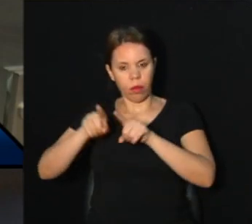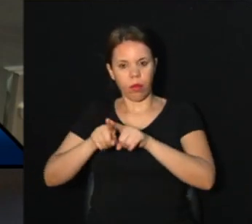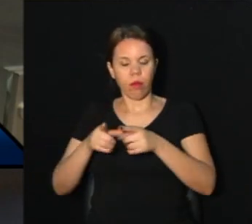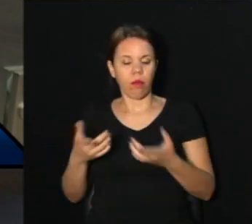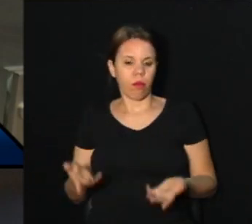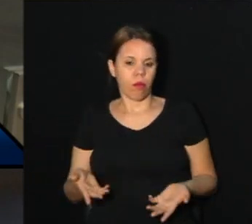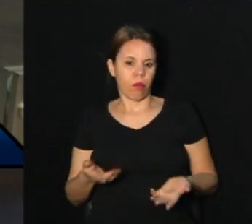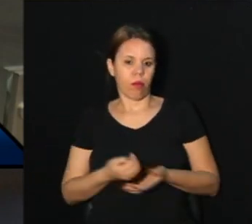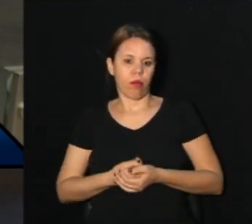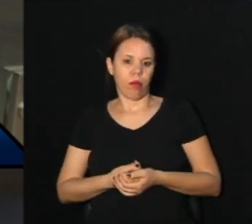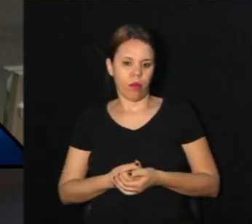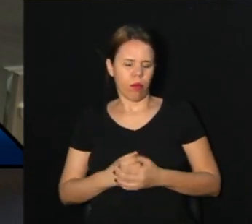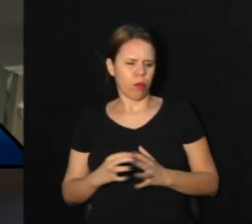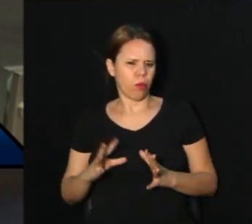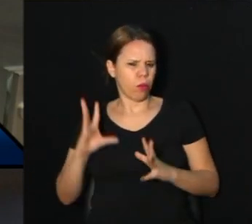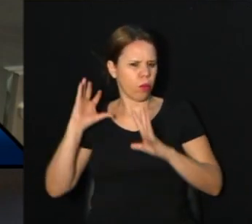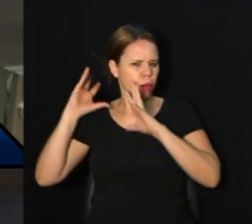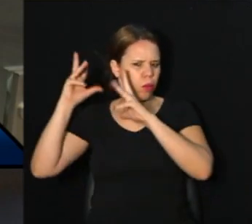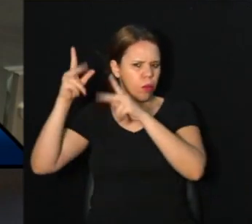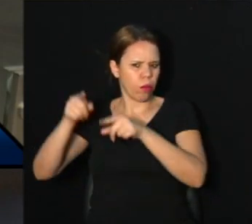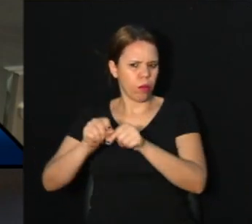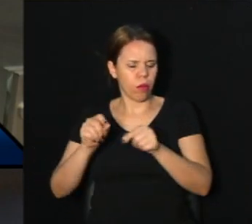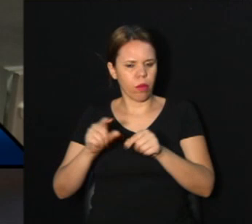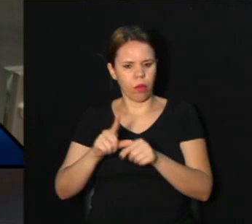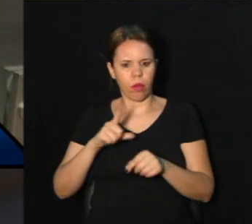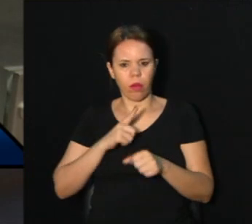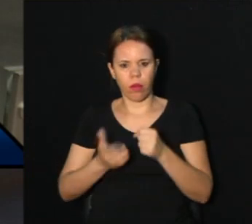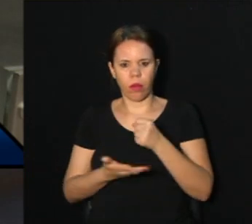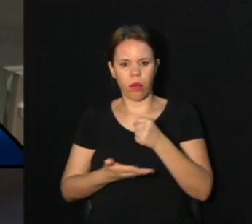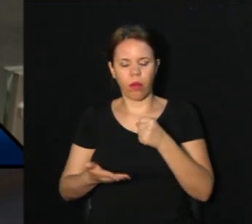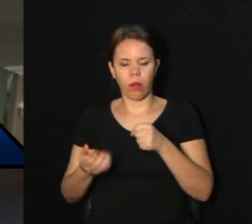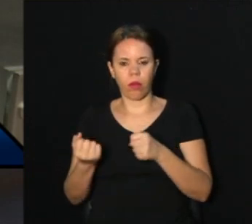E toda a história tem o seu alicerce.